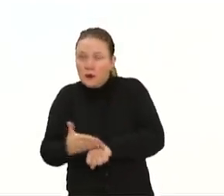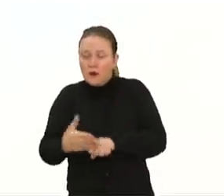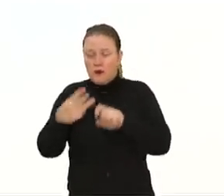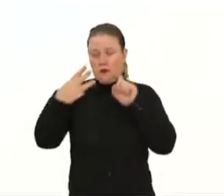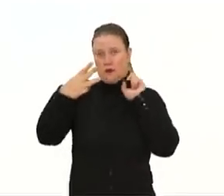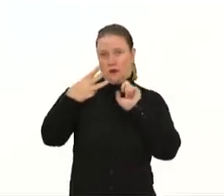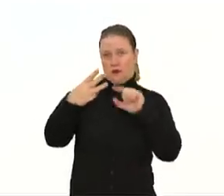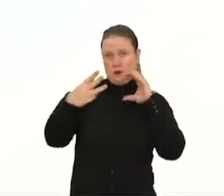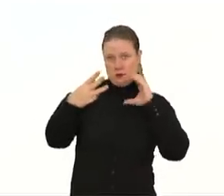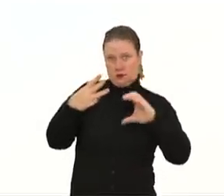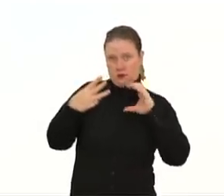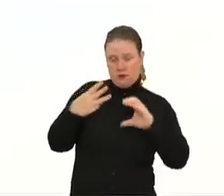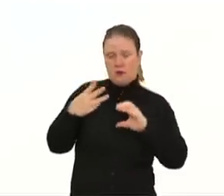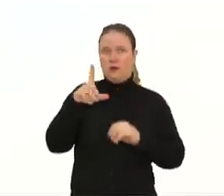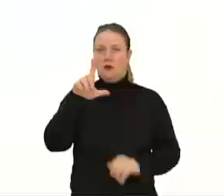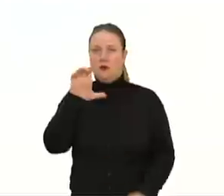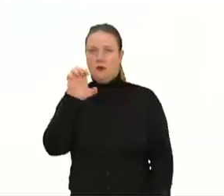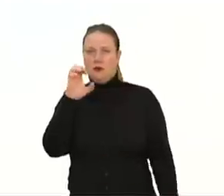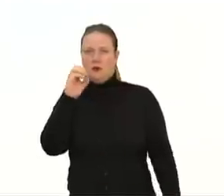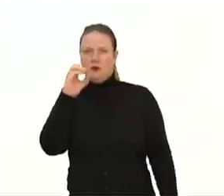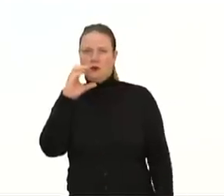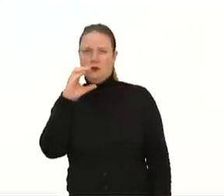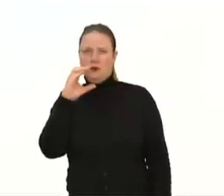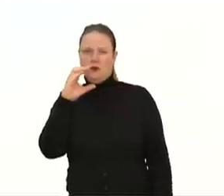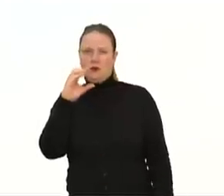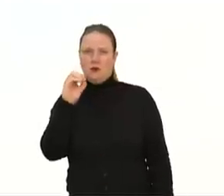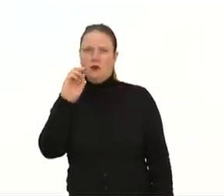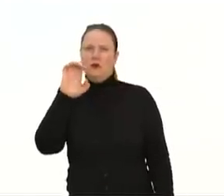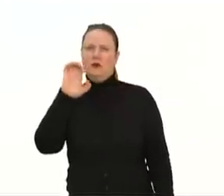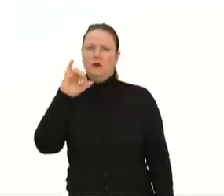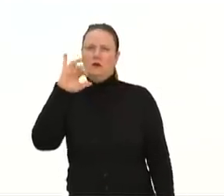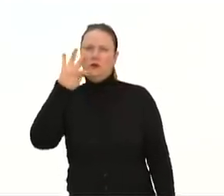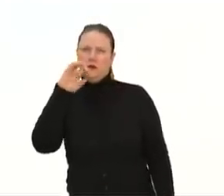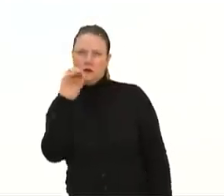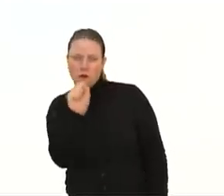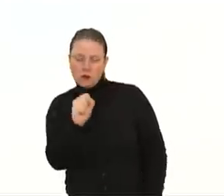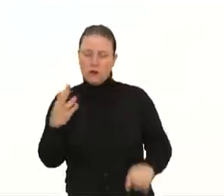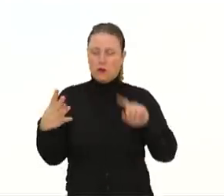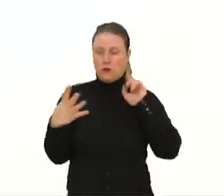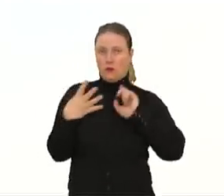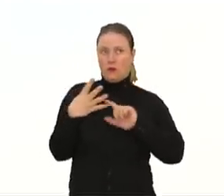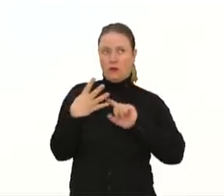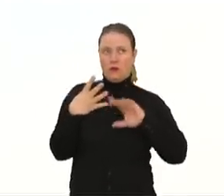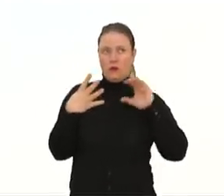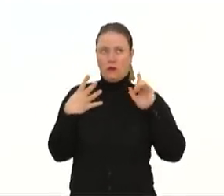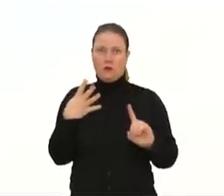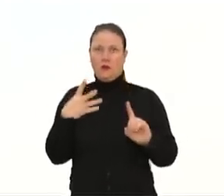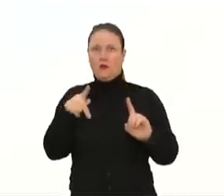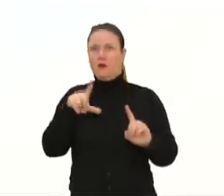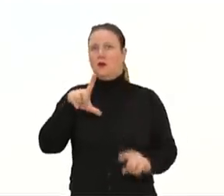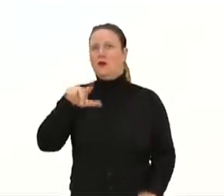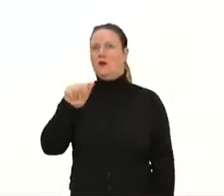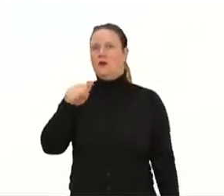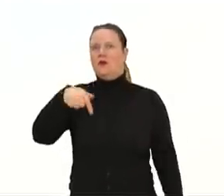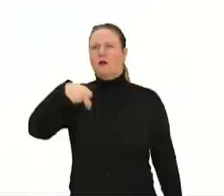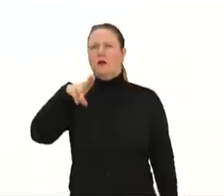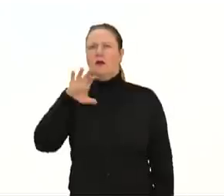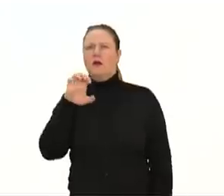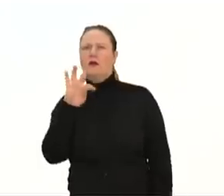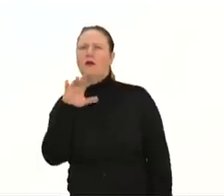Na opção C, leucócitos. Ou na opção D, as plaquetas. Então,